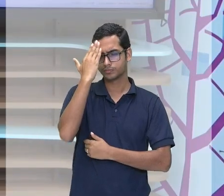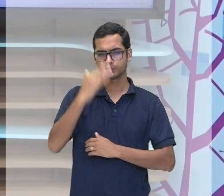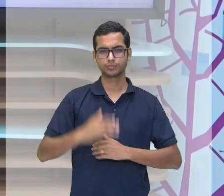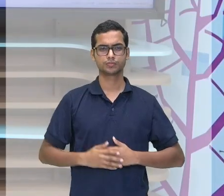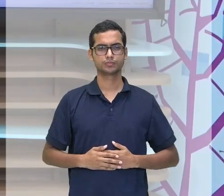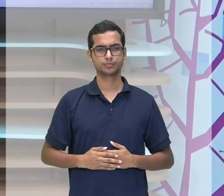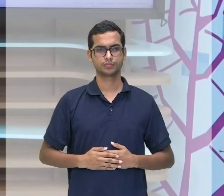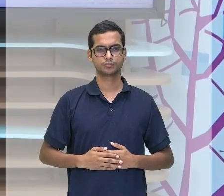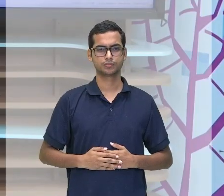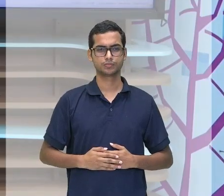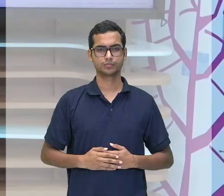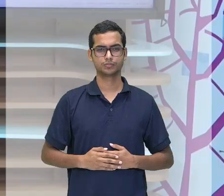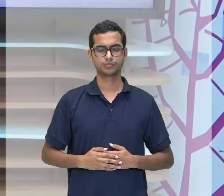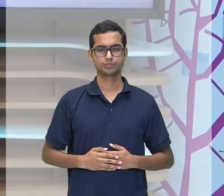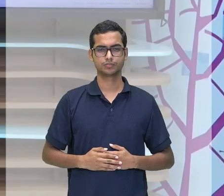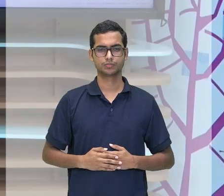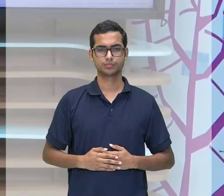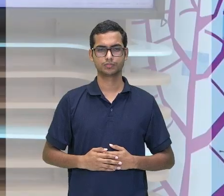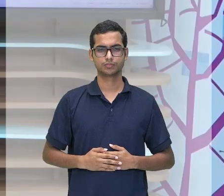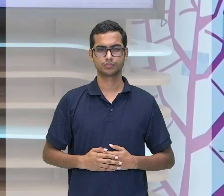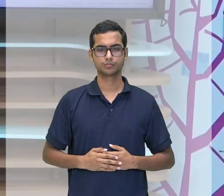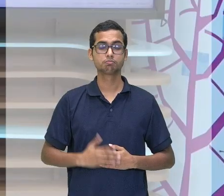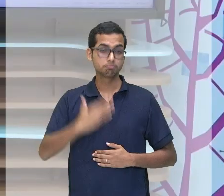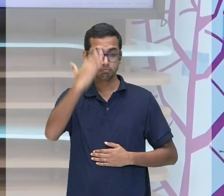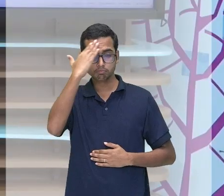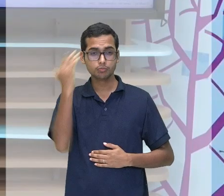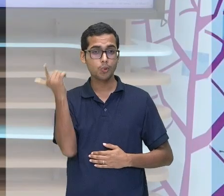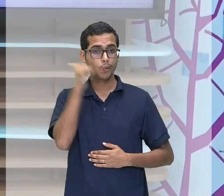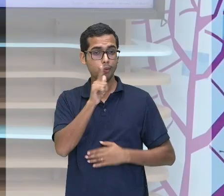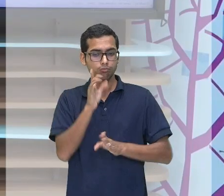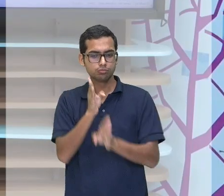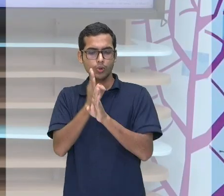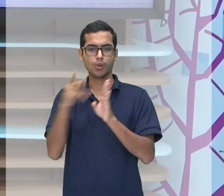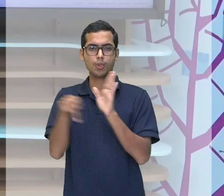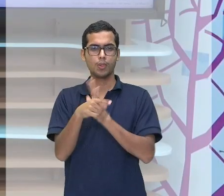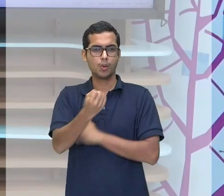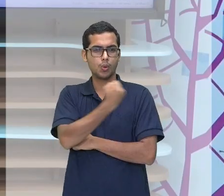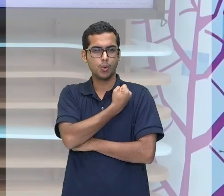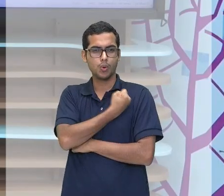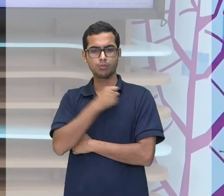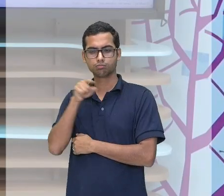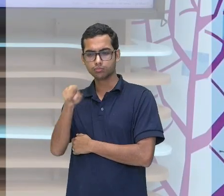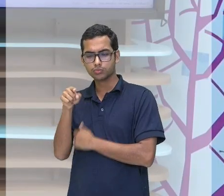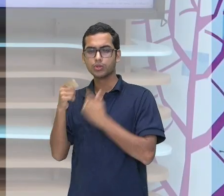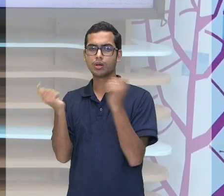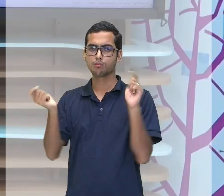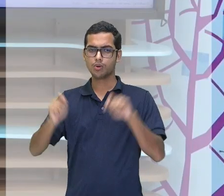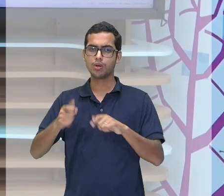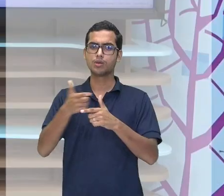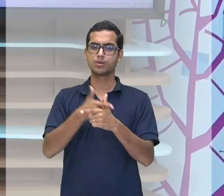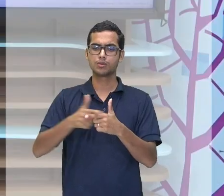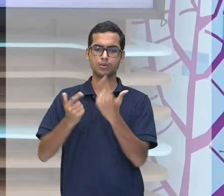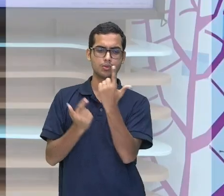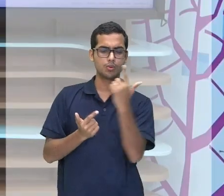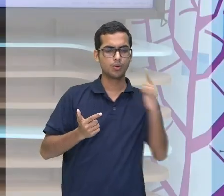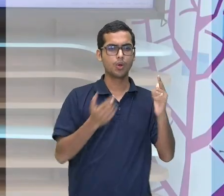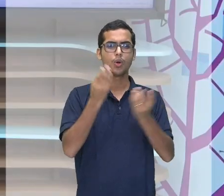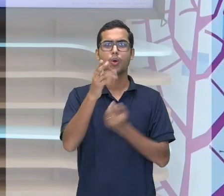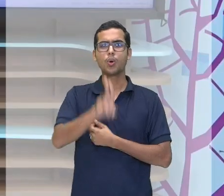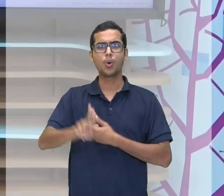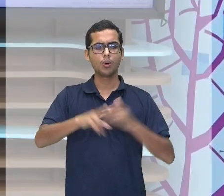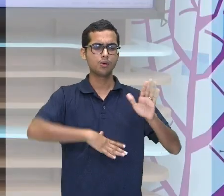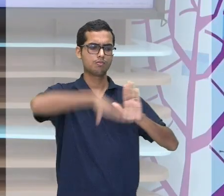eu consigo saber se aquele número é múltiplo do primeiro que eu dividi. Basta a gente usar os nossos critérios